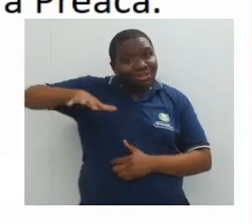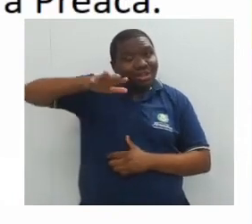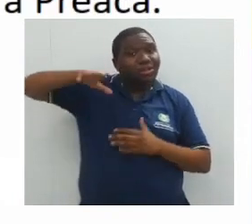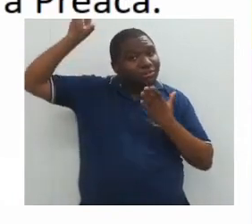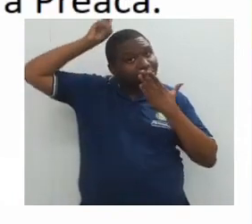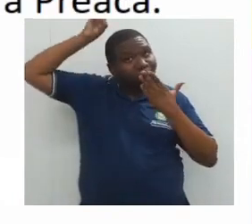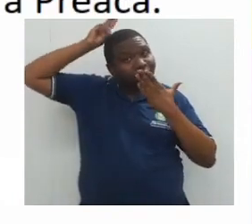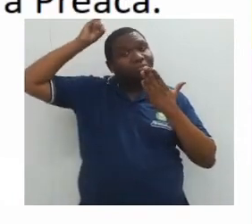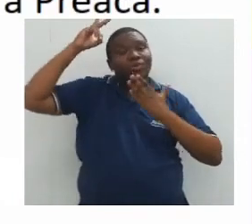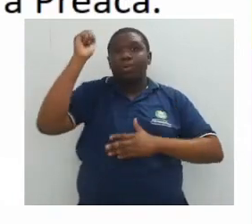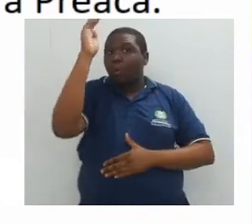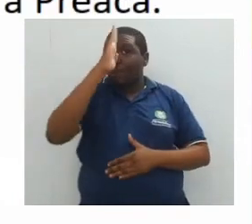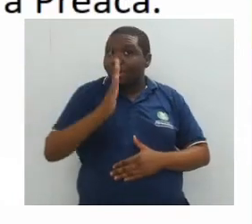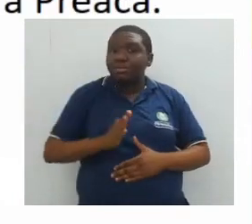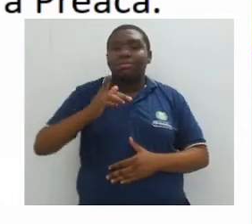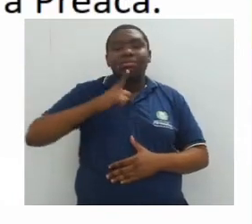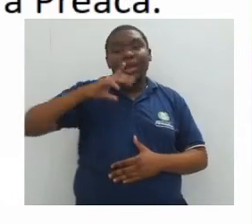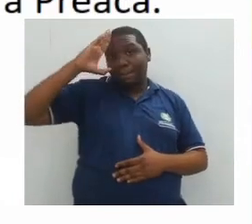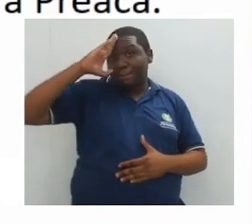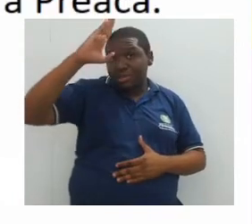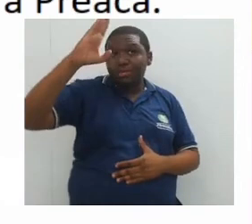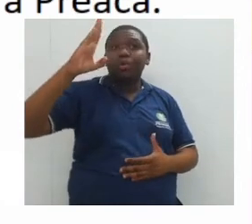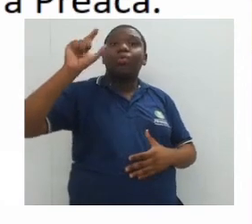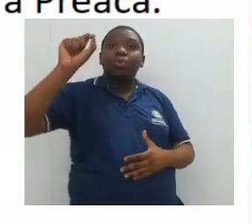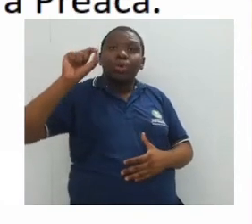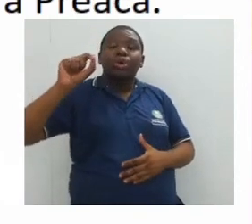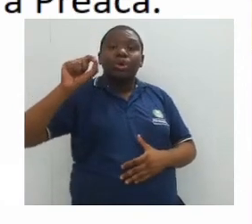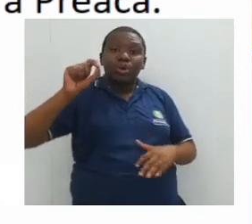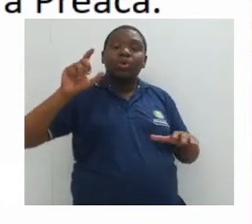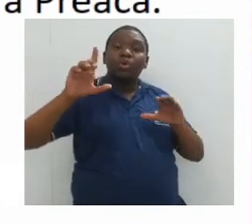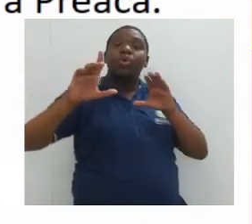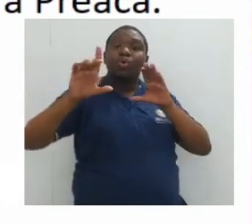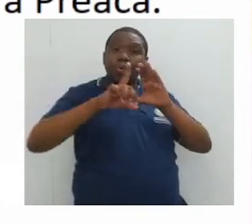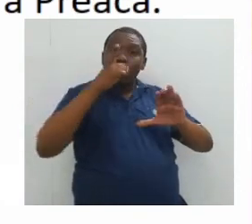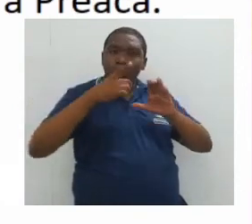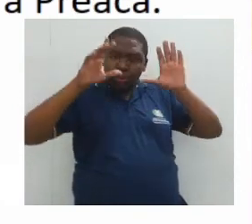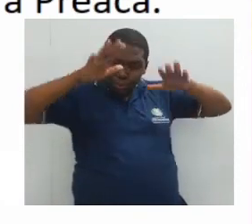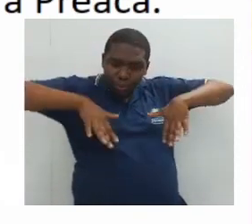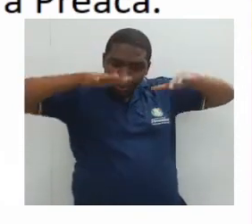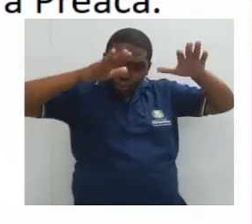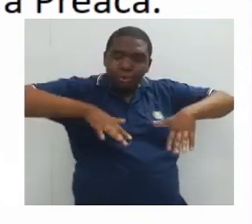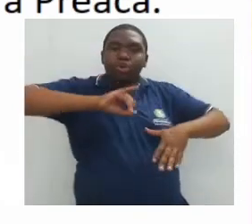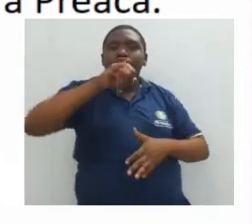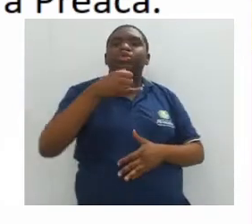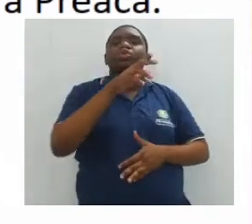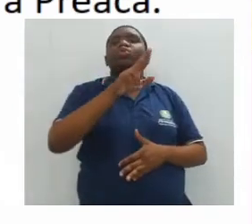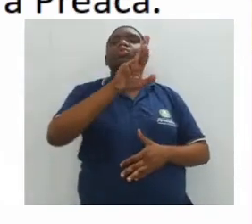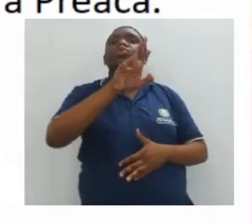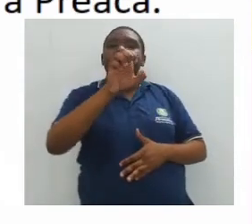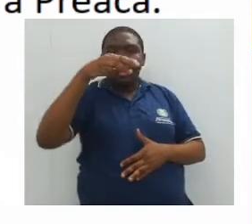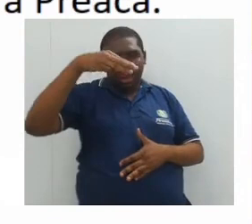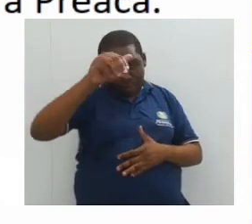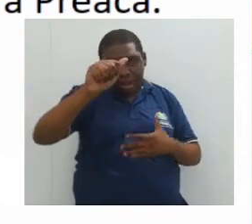brasileira. Está ancorada principalmente no culto da Jurema, com entidades espirituais denominadas